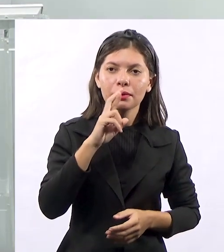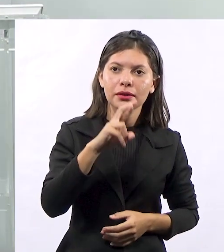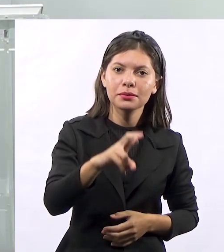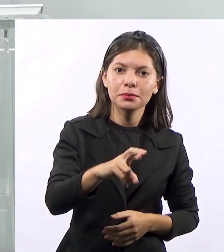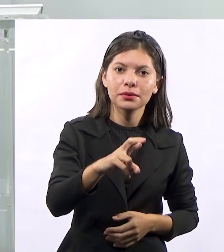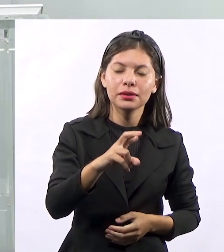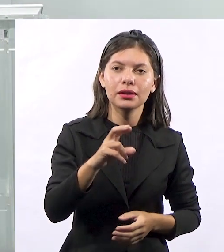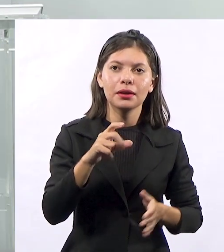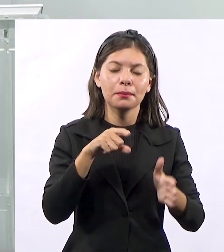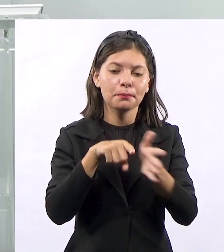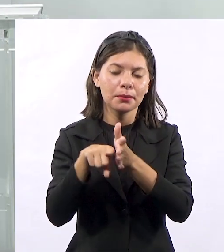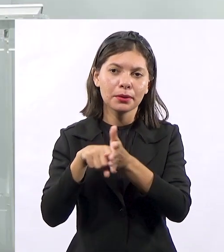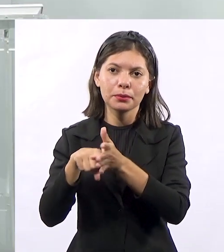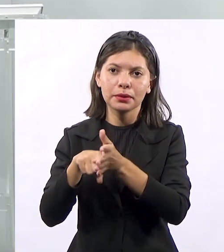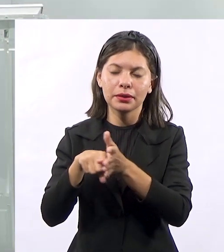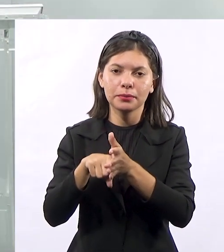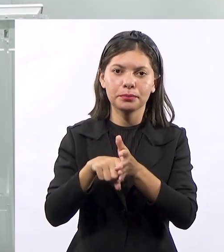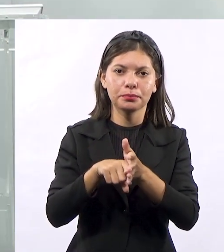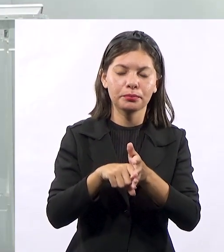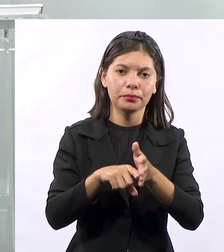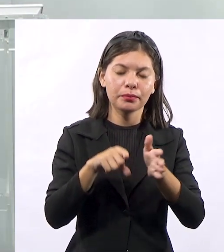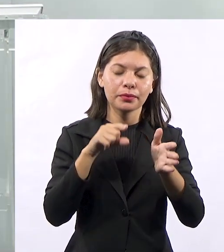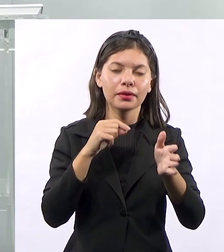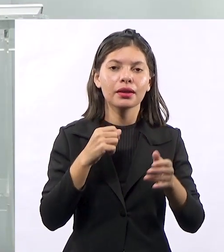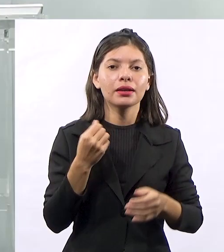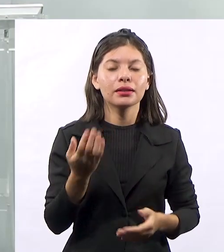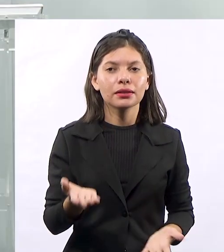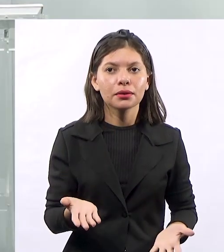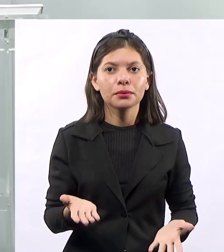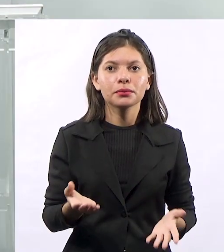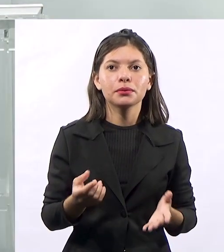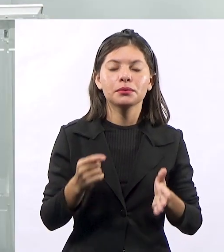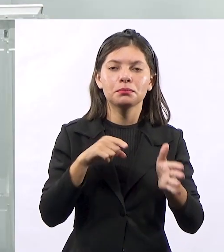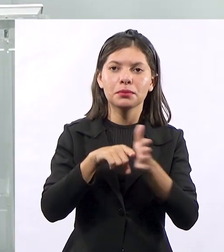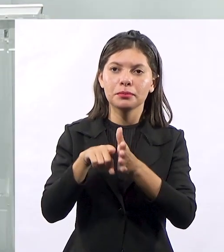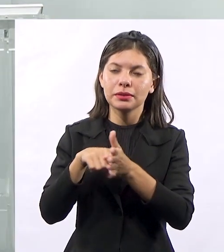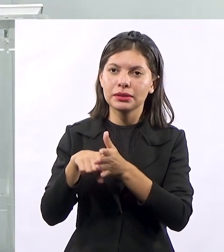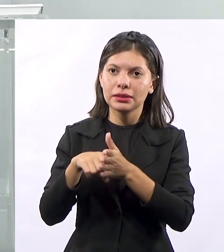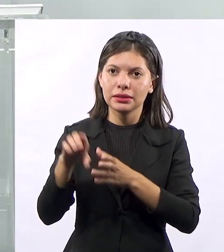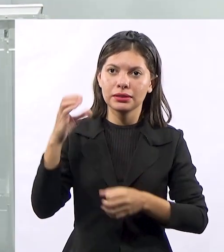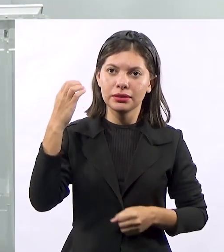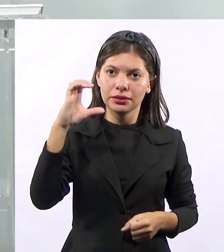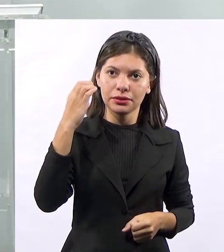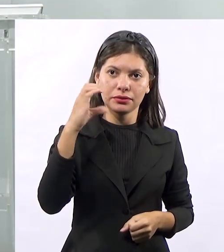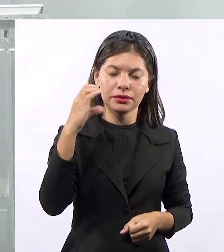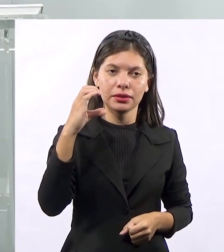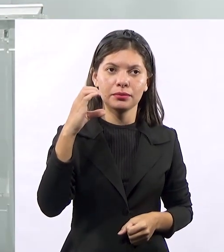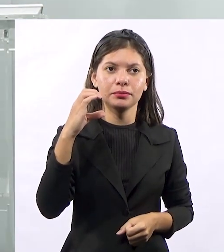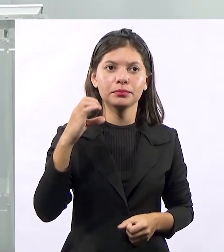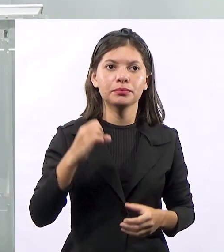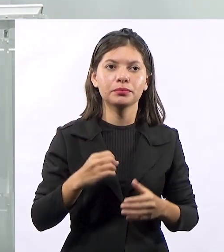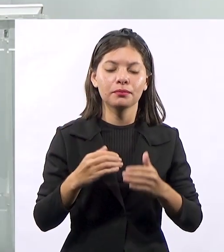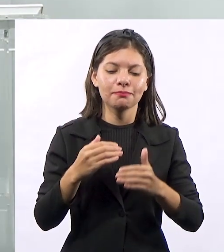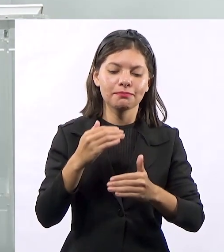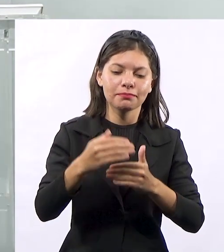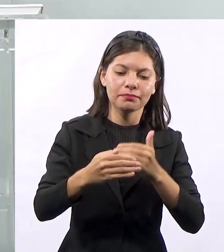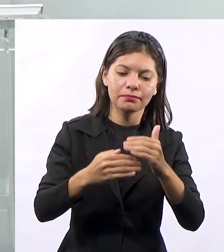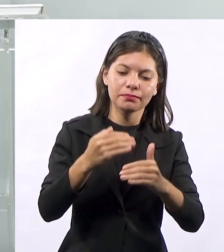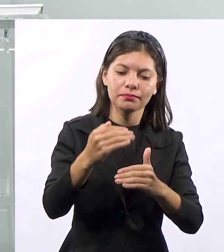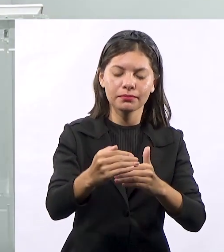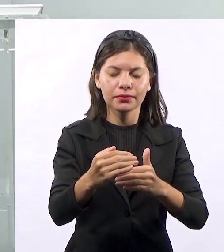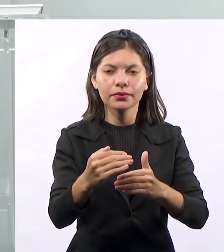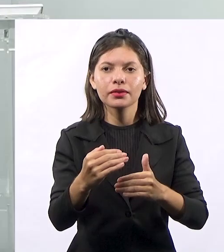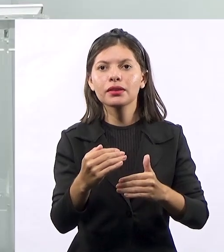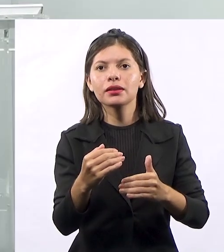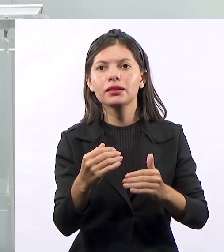argumentos, levantar fundamentação para responder aquela pergunta. Então, numa pesquisa científica, o problema é